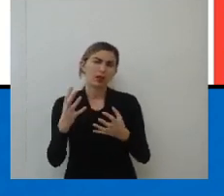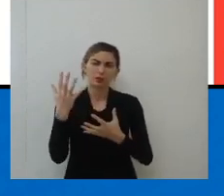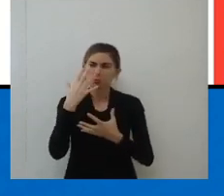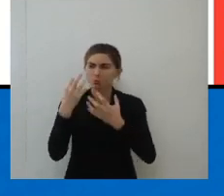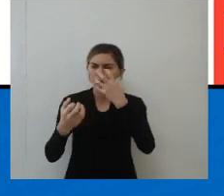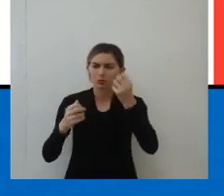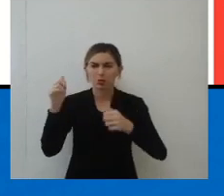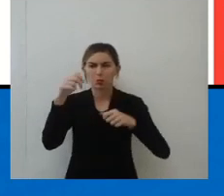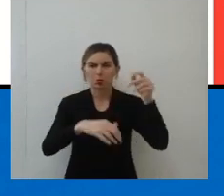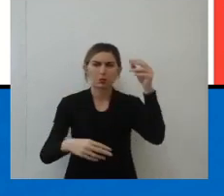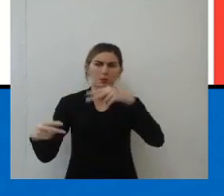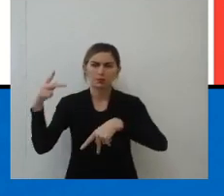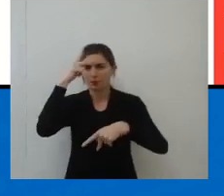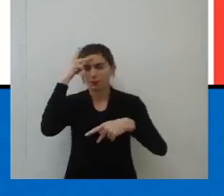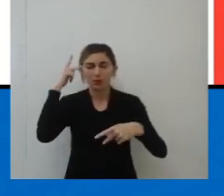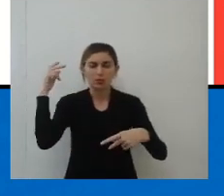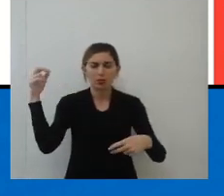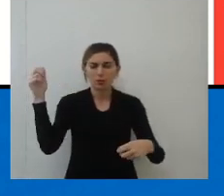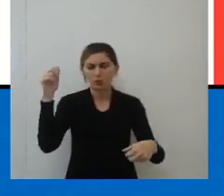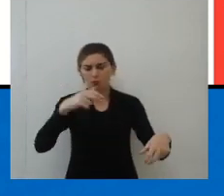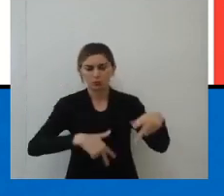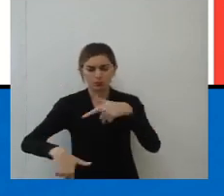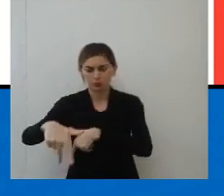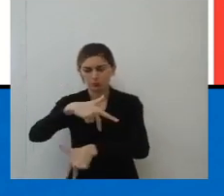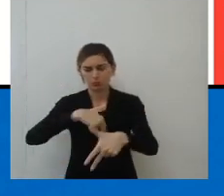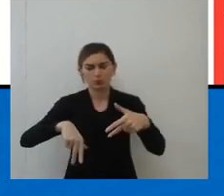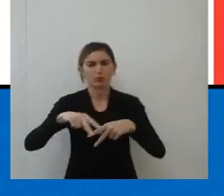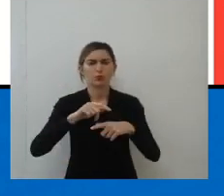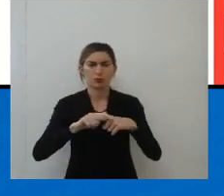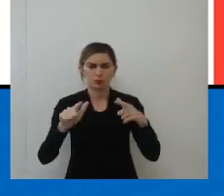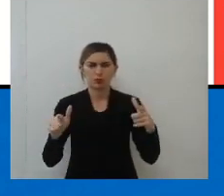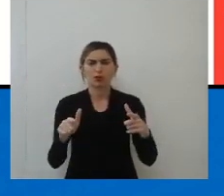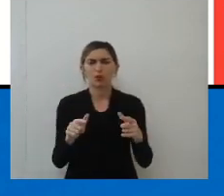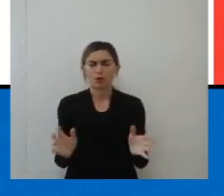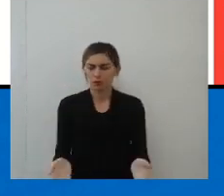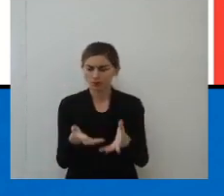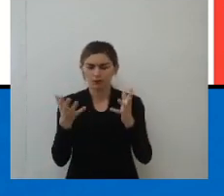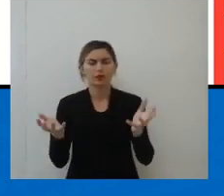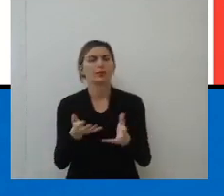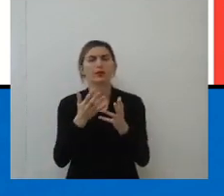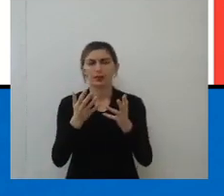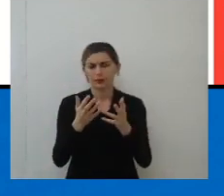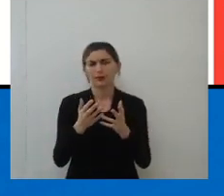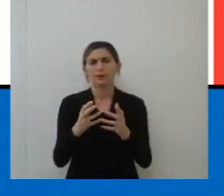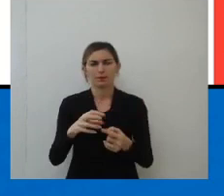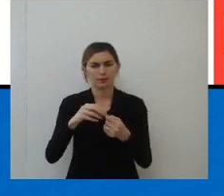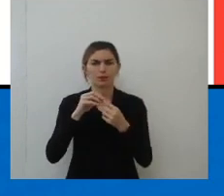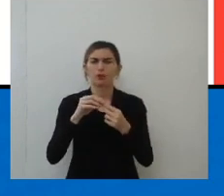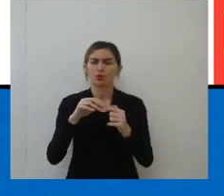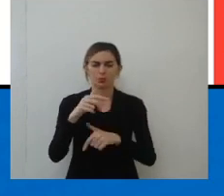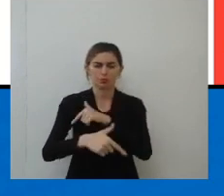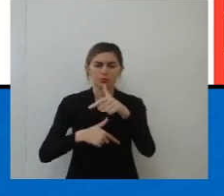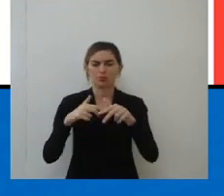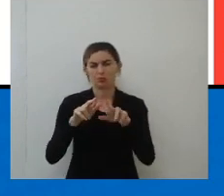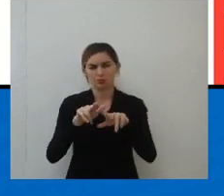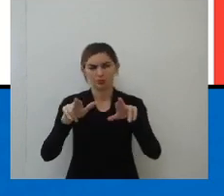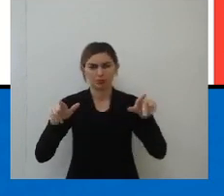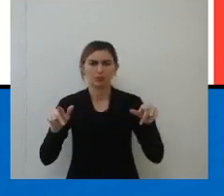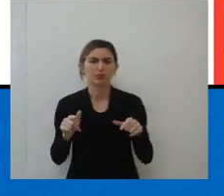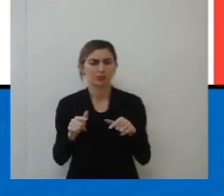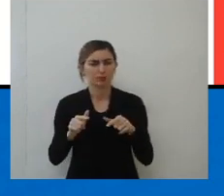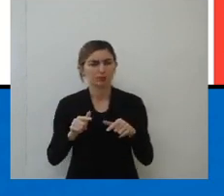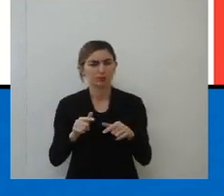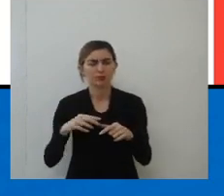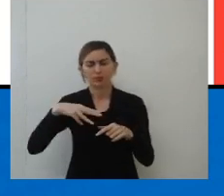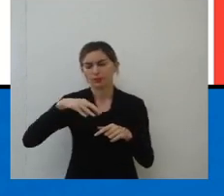um grande contingente populacional, mas elas são dotadas, sobretudo, de uma oferta quase que exclusiva de serviços, tá?